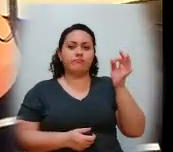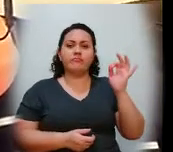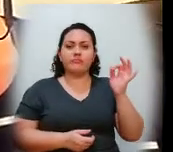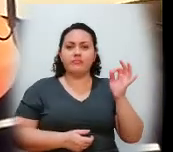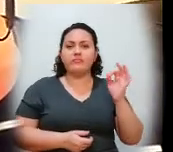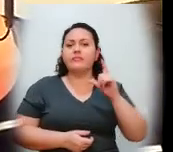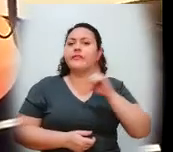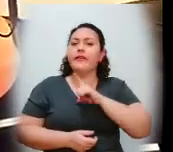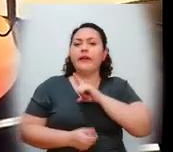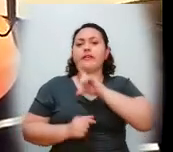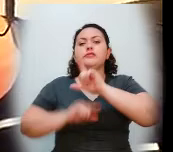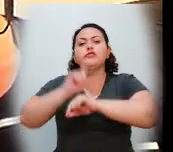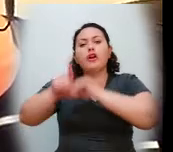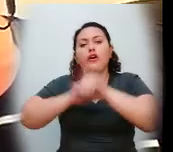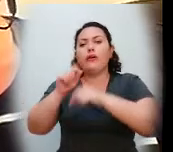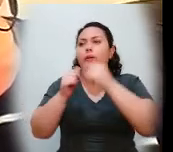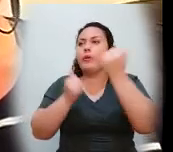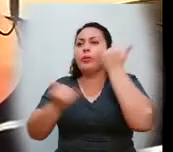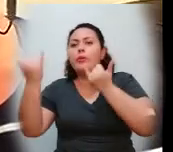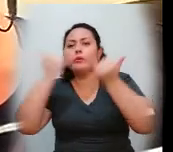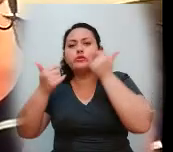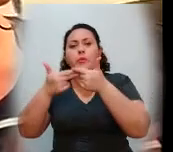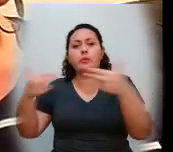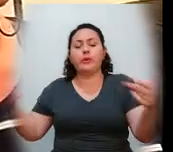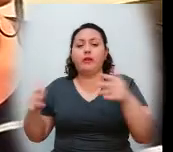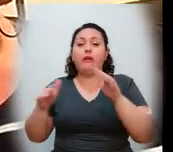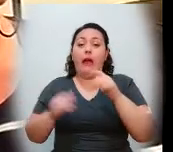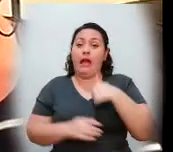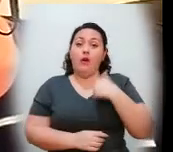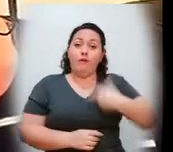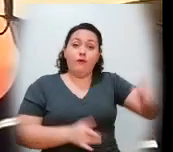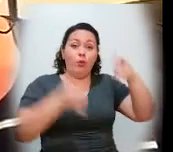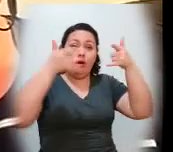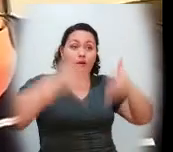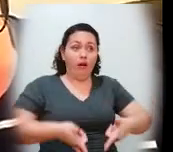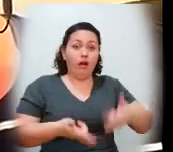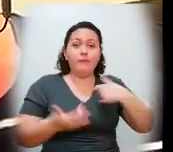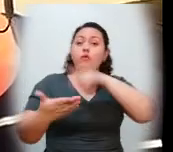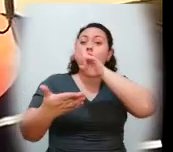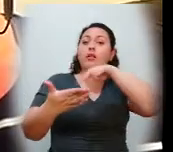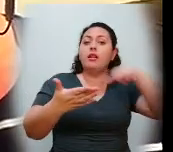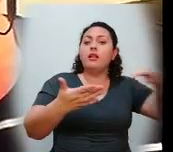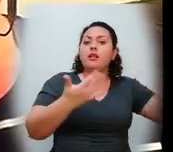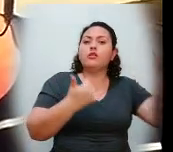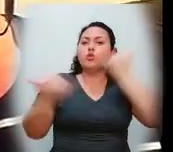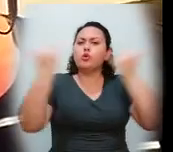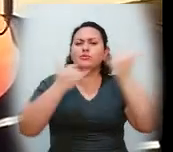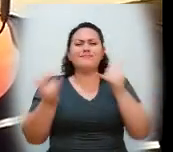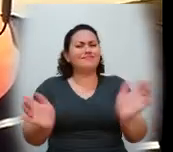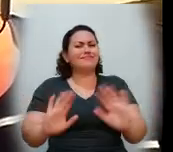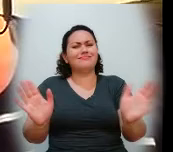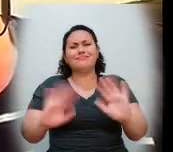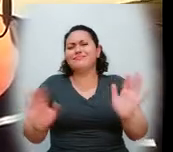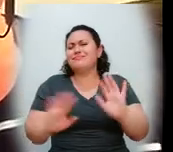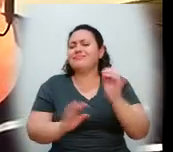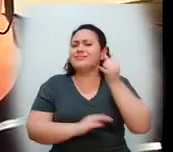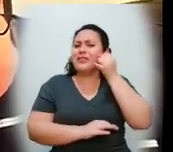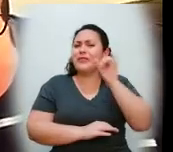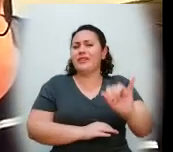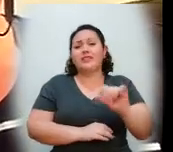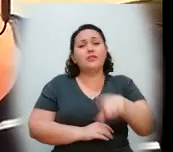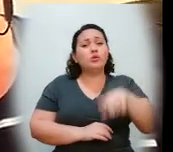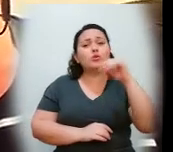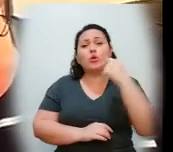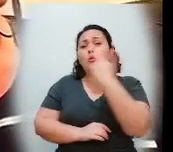escolhe notícias, né, que nos bombardeiam. Eu vou deitar lá na cama e vou ler as minhas uhum, notícias. Não. Quem sabe a uhum, gente possa escolher um outro